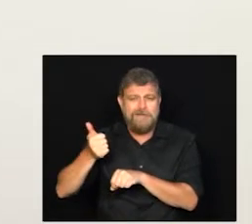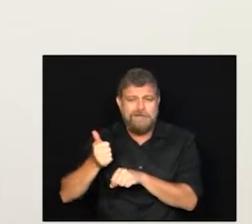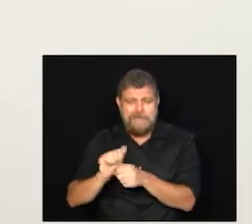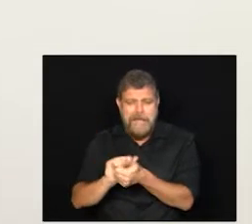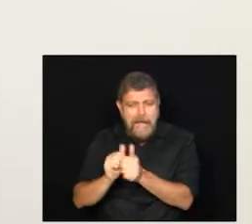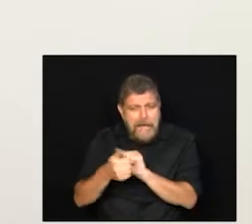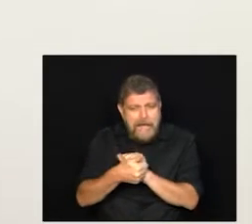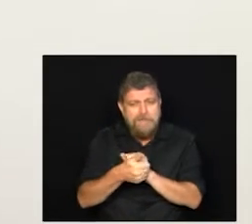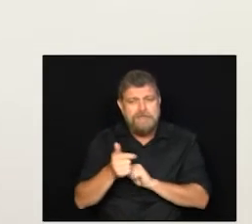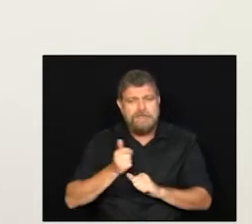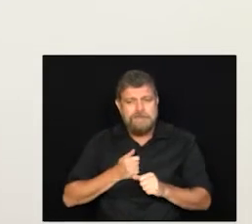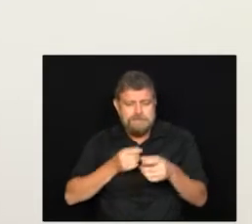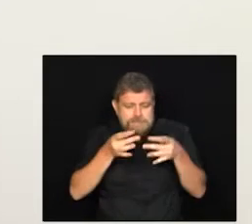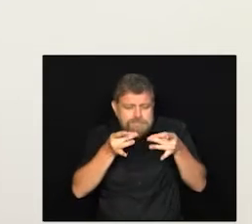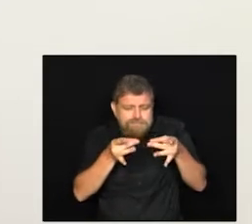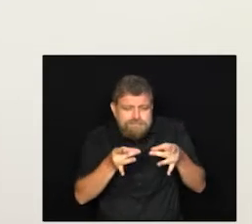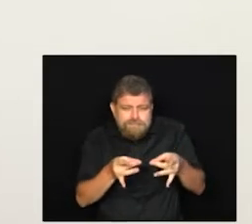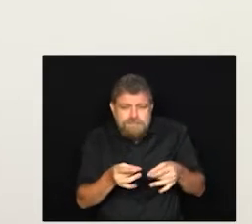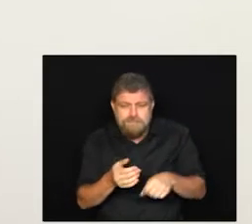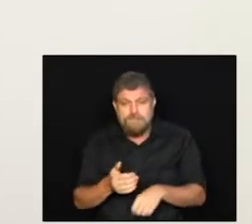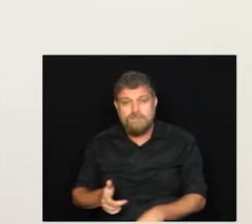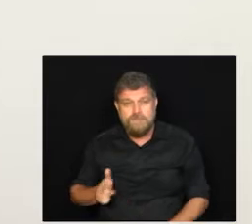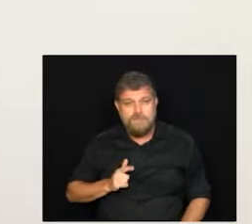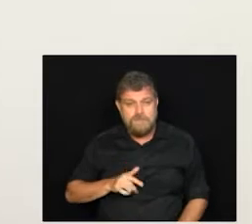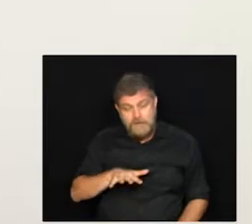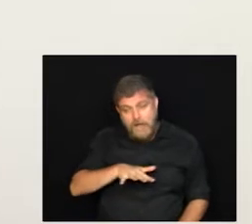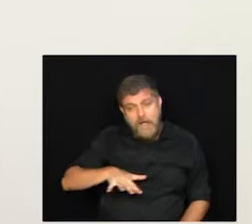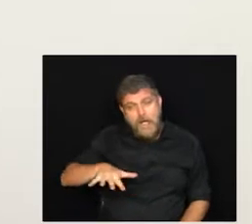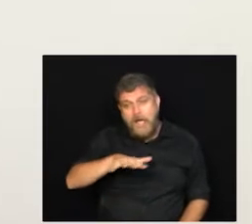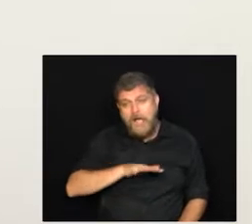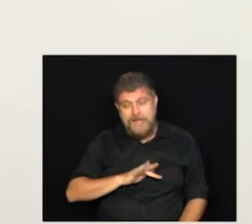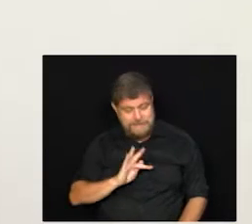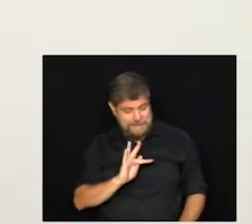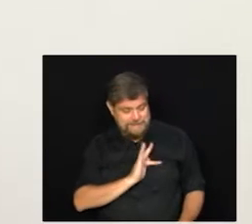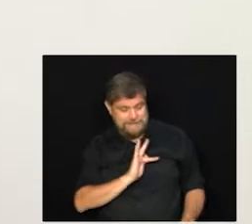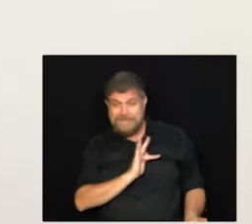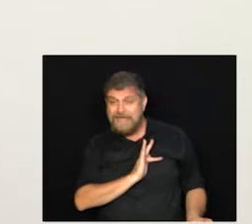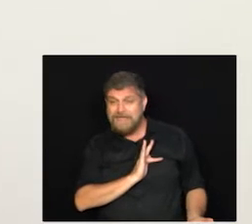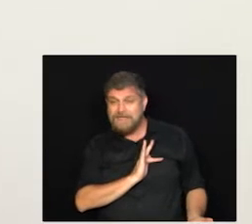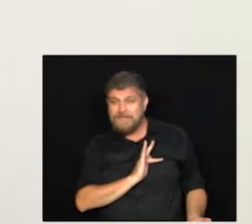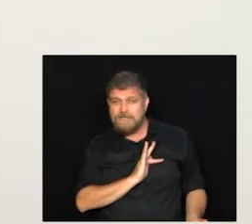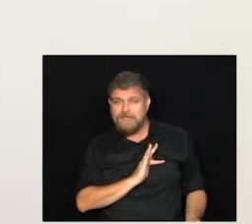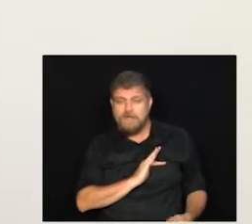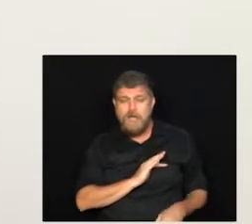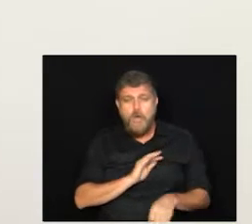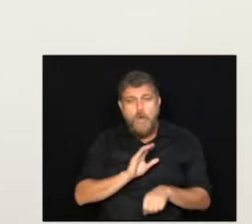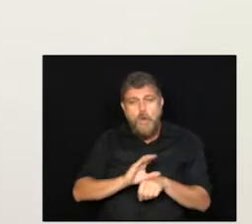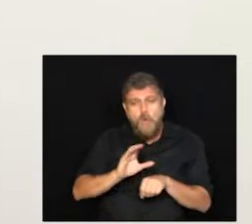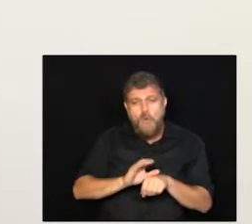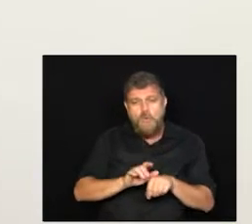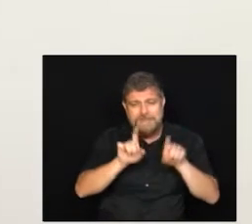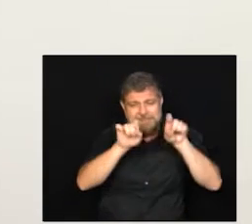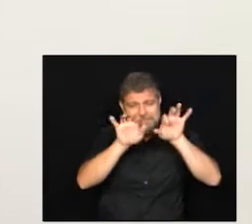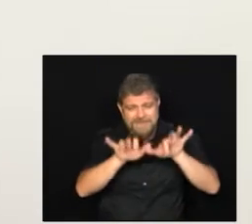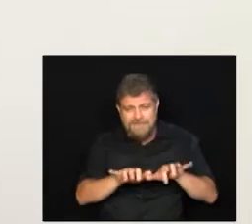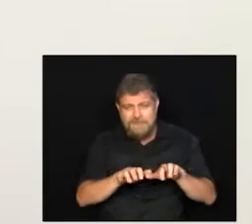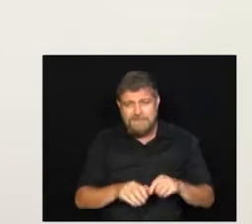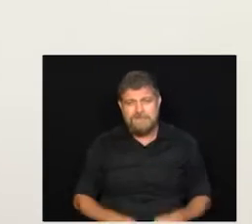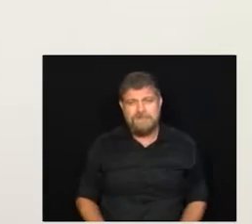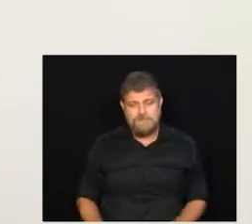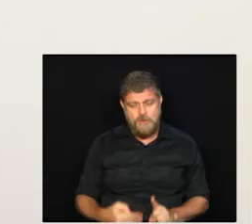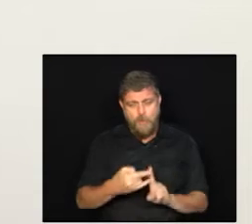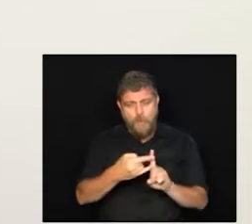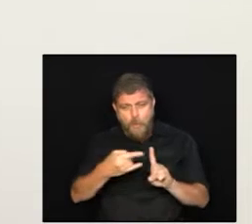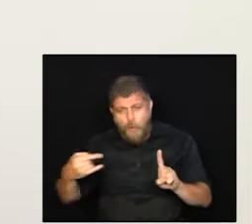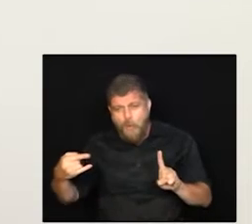em aprimoramento na parte técnica, mas assim, cursos de informática, Windows, Word, Excel,